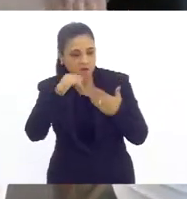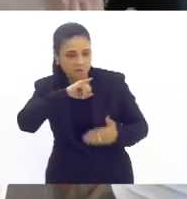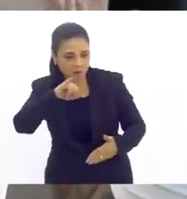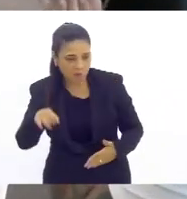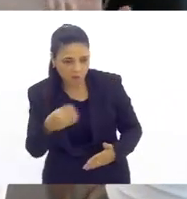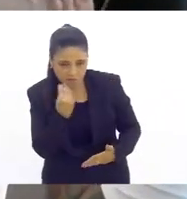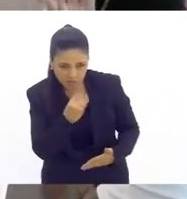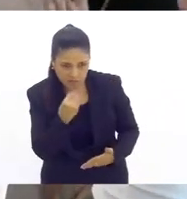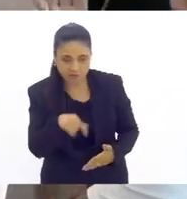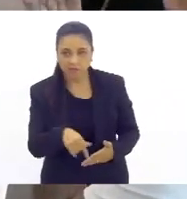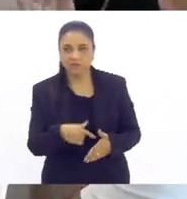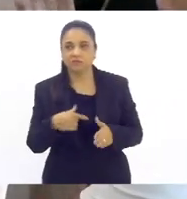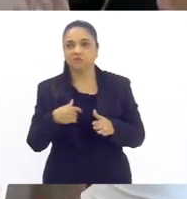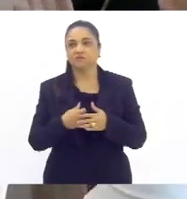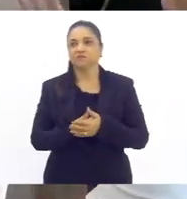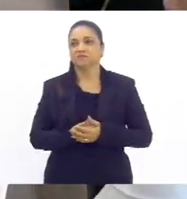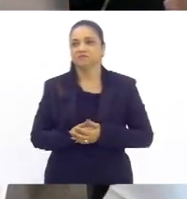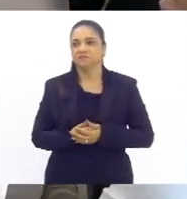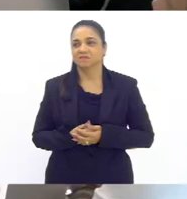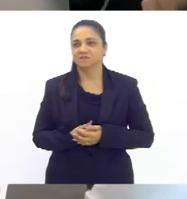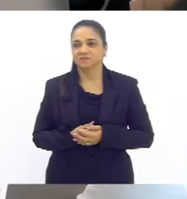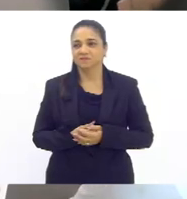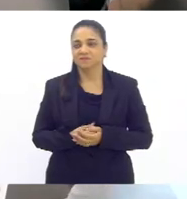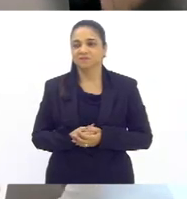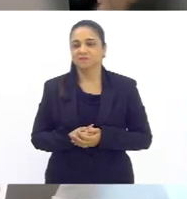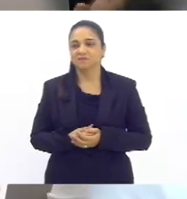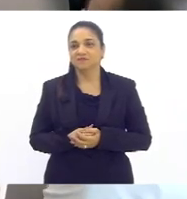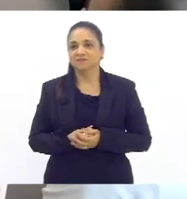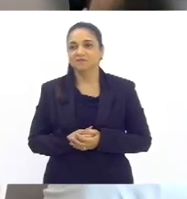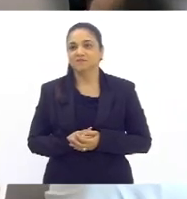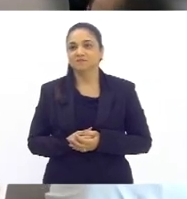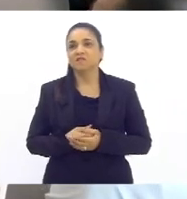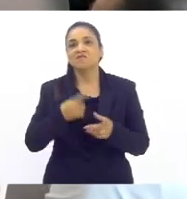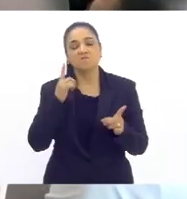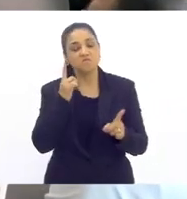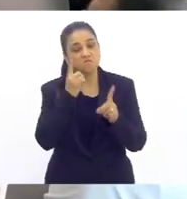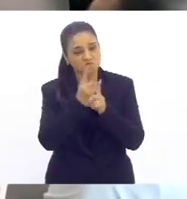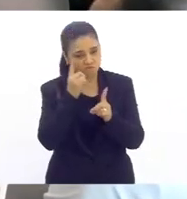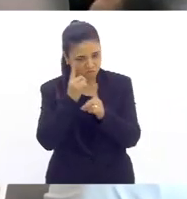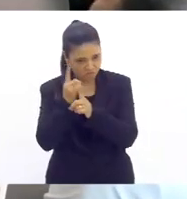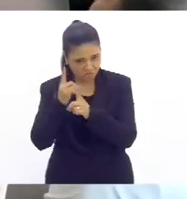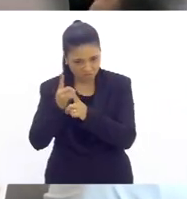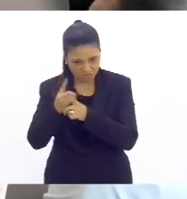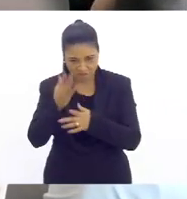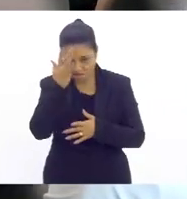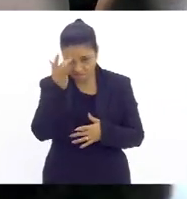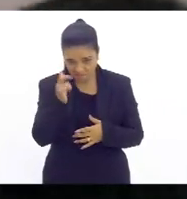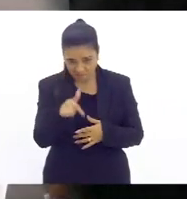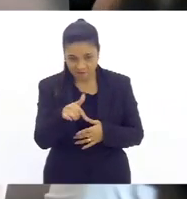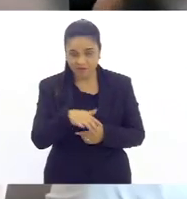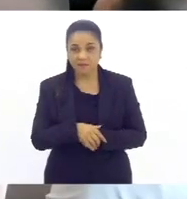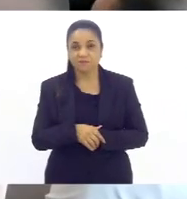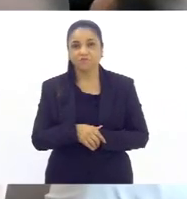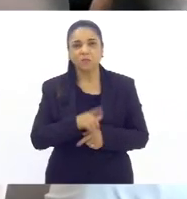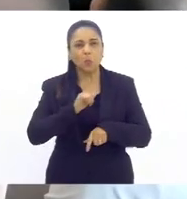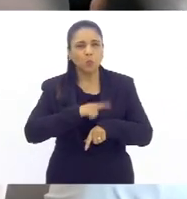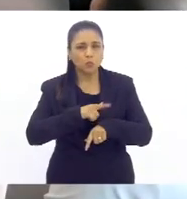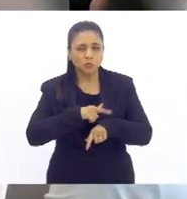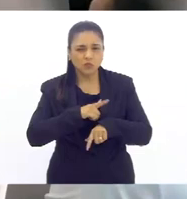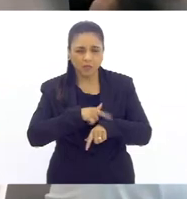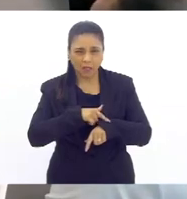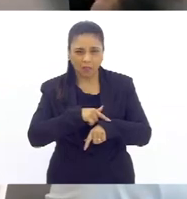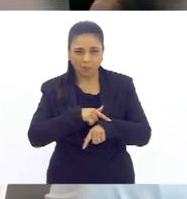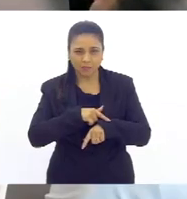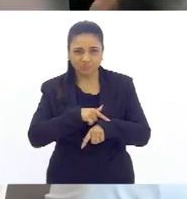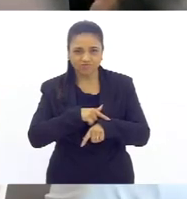beleza é bom vamos nos encontrar todos amanhã por causa do tempo a gente não vai